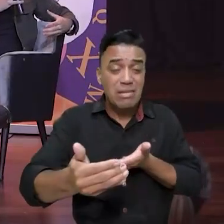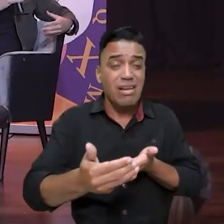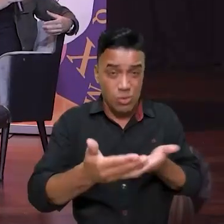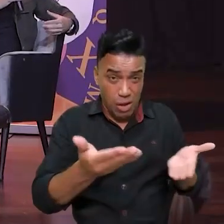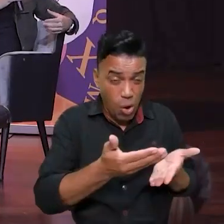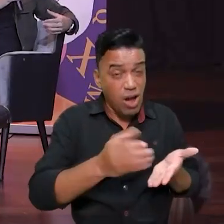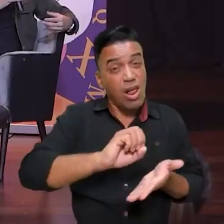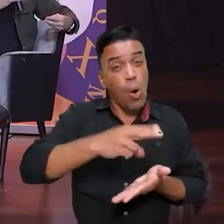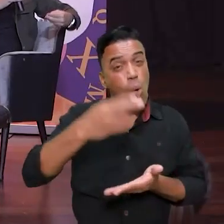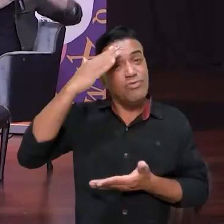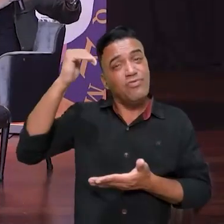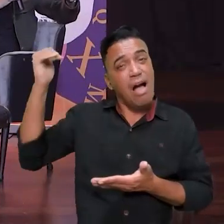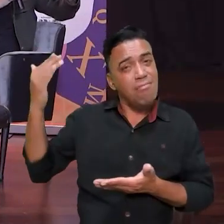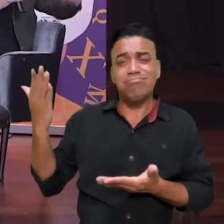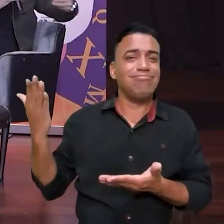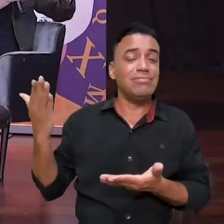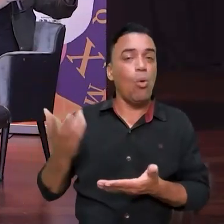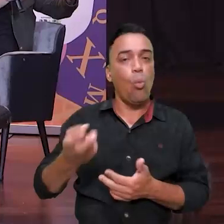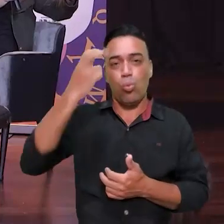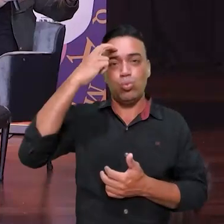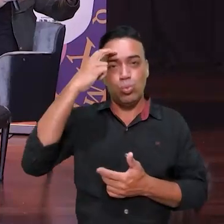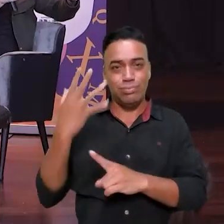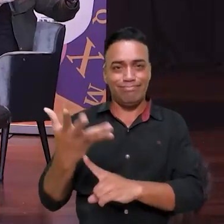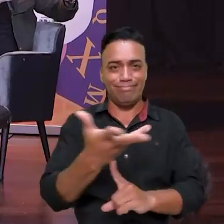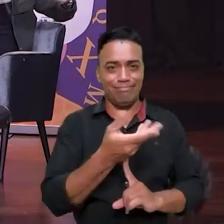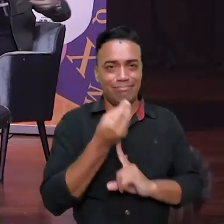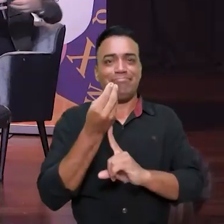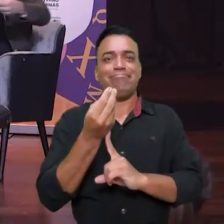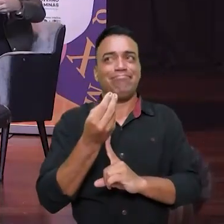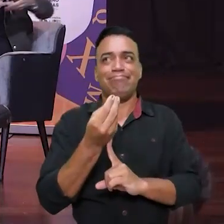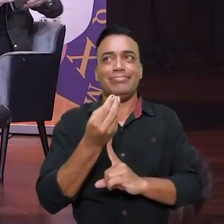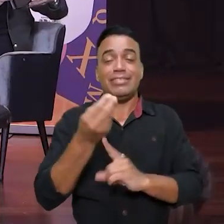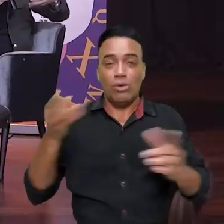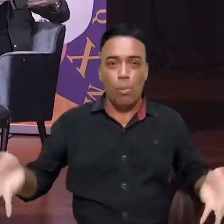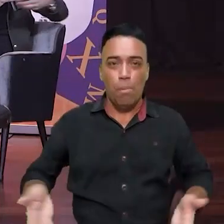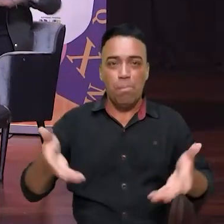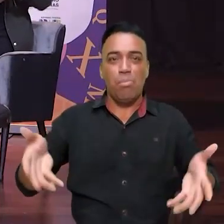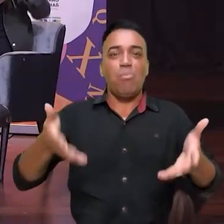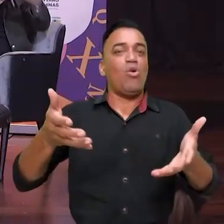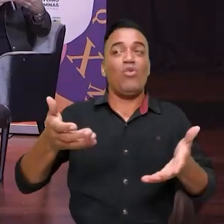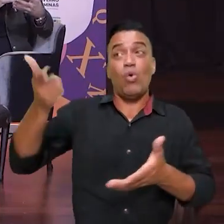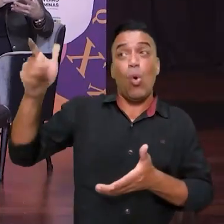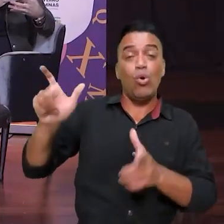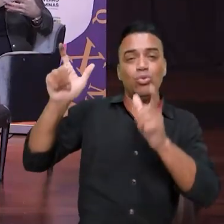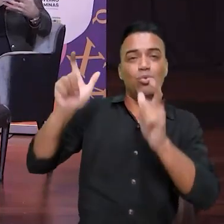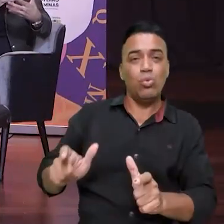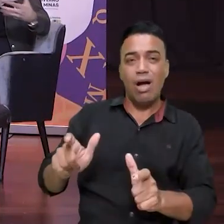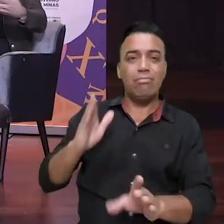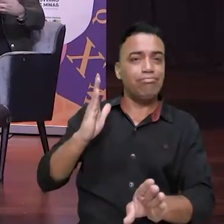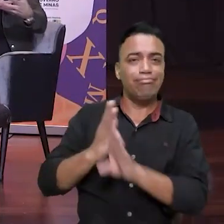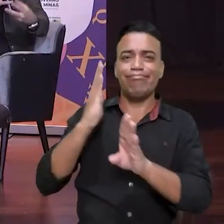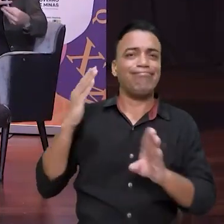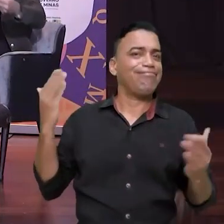né? Então, a cultura, a arte, ela nos promove, talvez em nenhum outro lugar a gente encontre